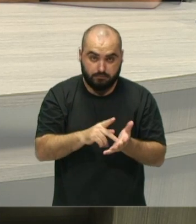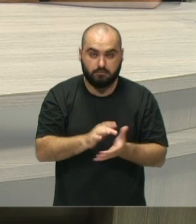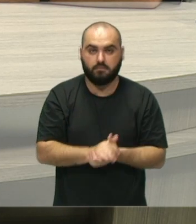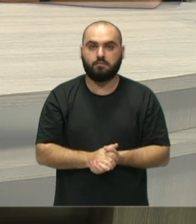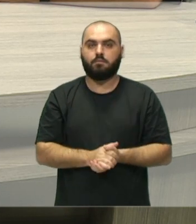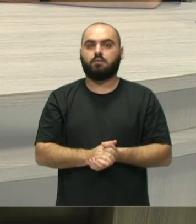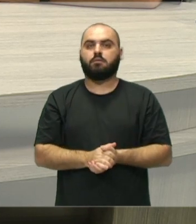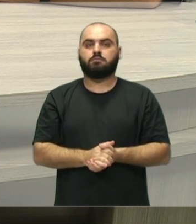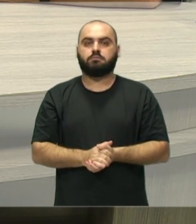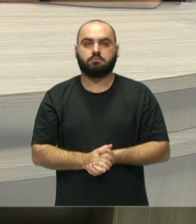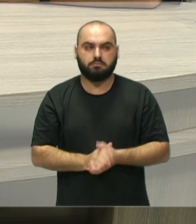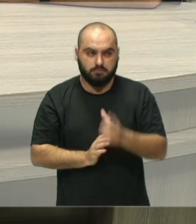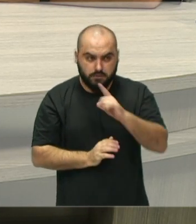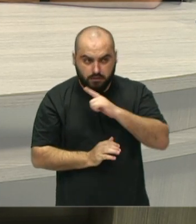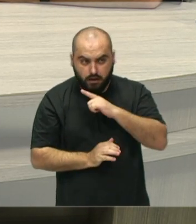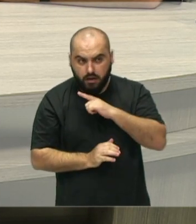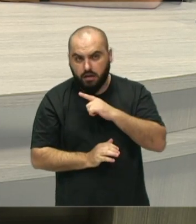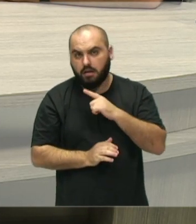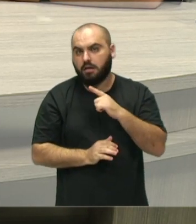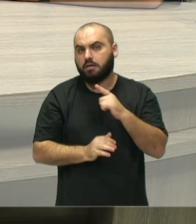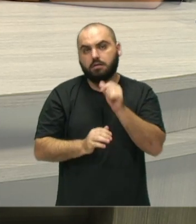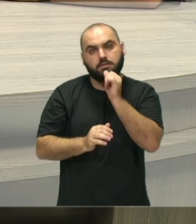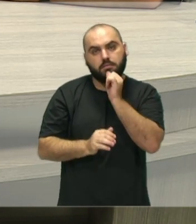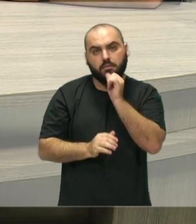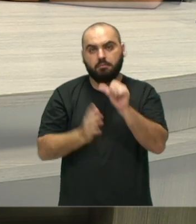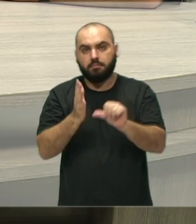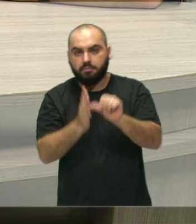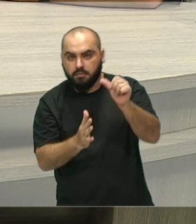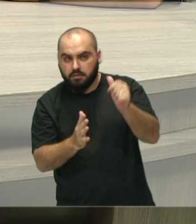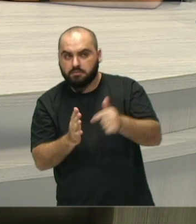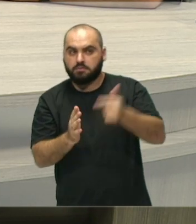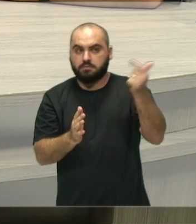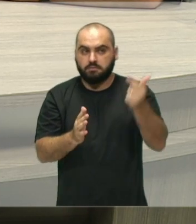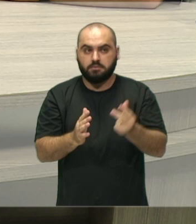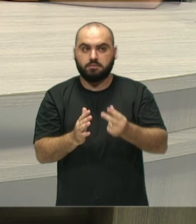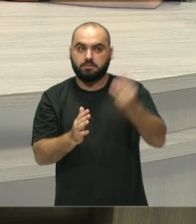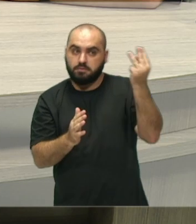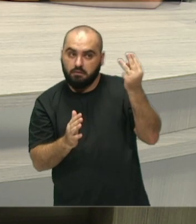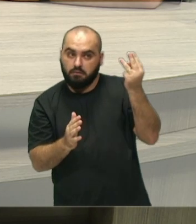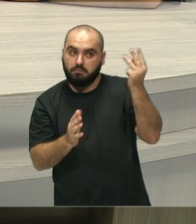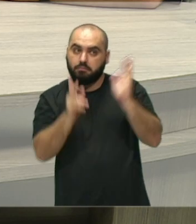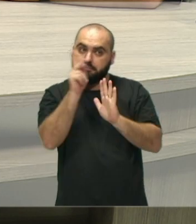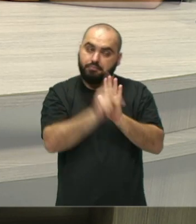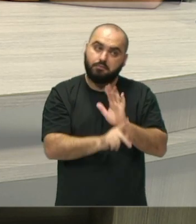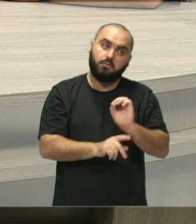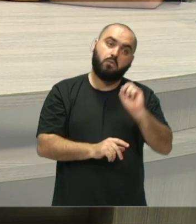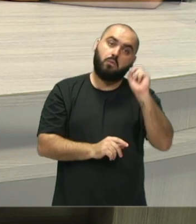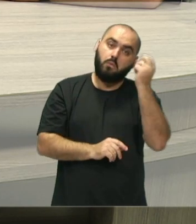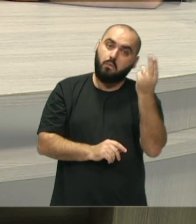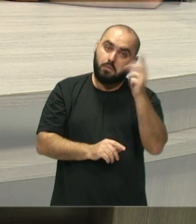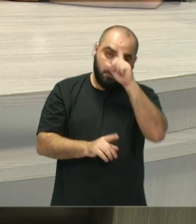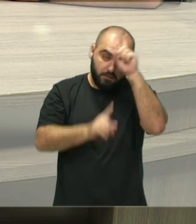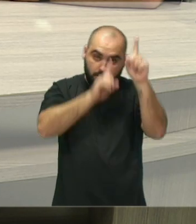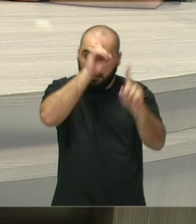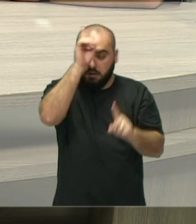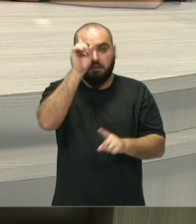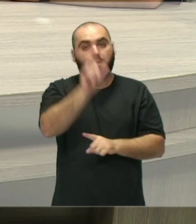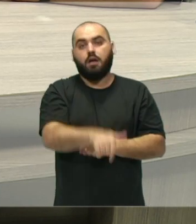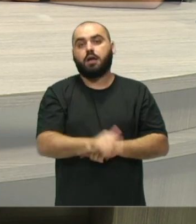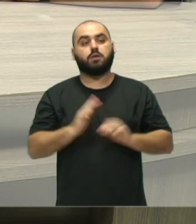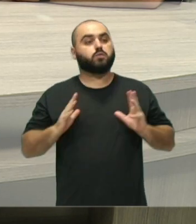Existe uma ordem de precedência entre esses projetos ou a ideia é